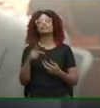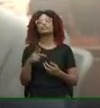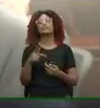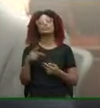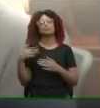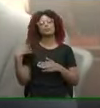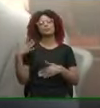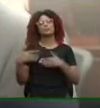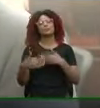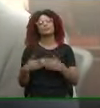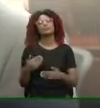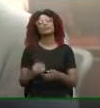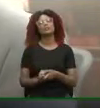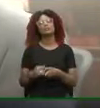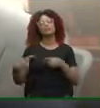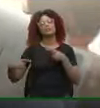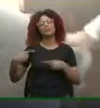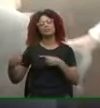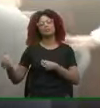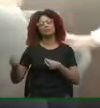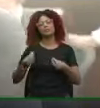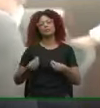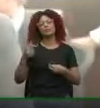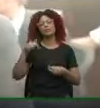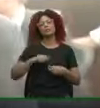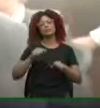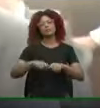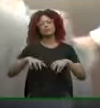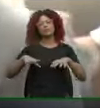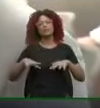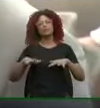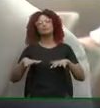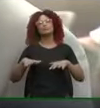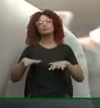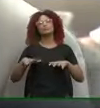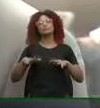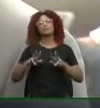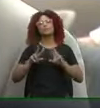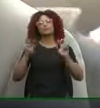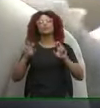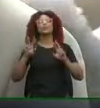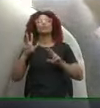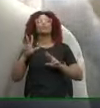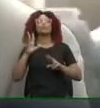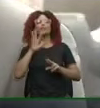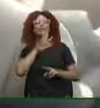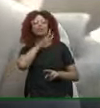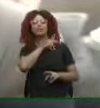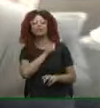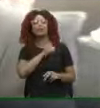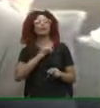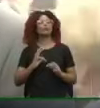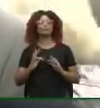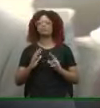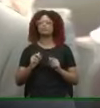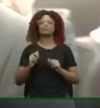parlamento, especialmente nos debates que tu trouxe a essa casa, a causa animal e outros tantos debates, pelo que tu